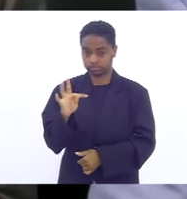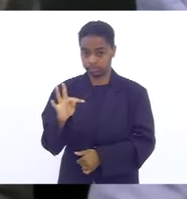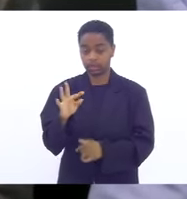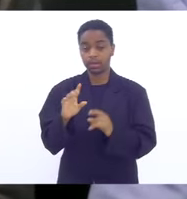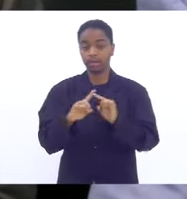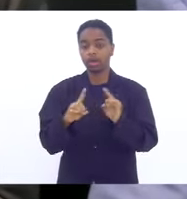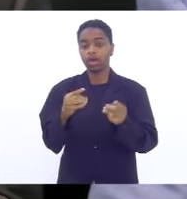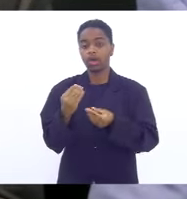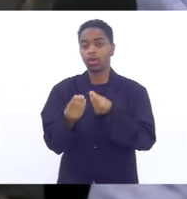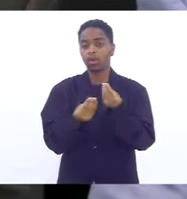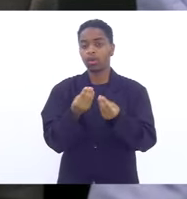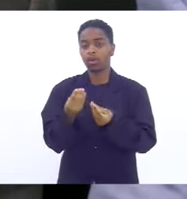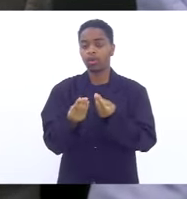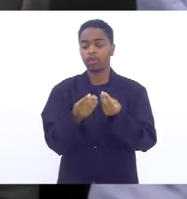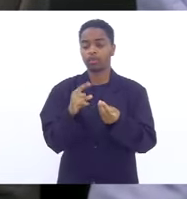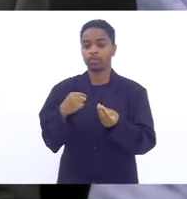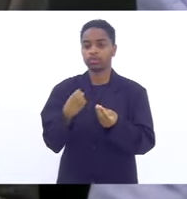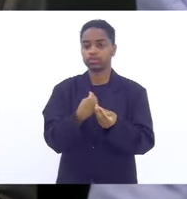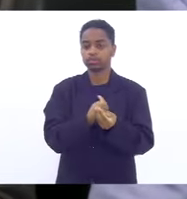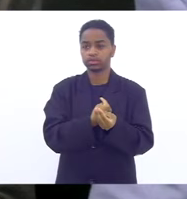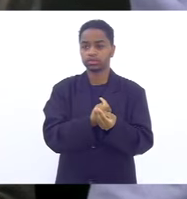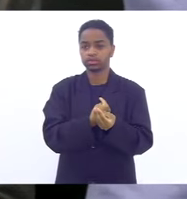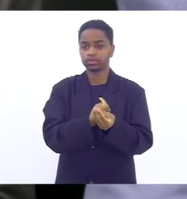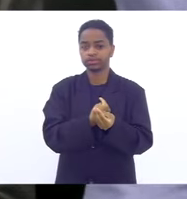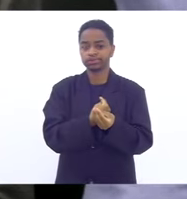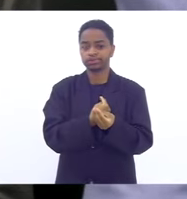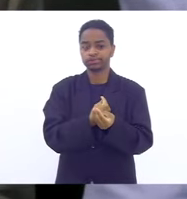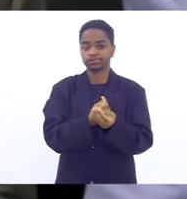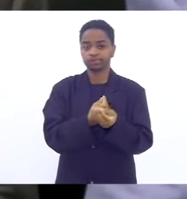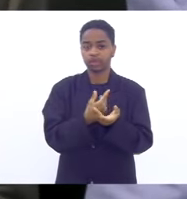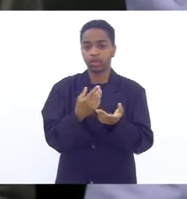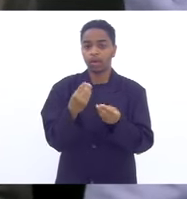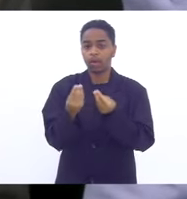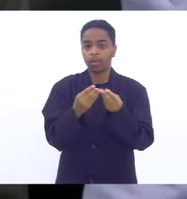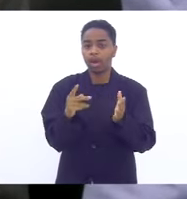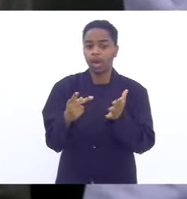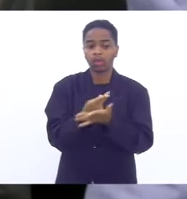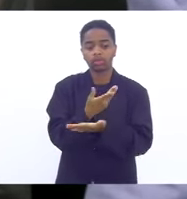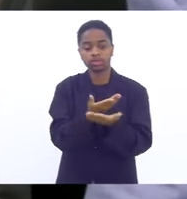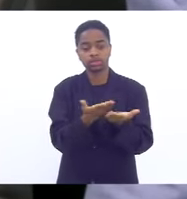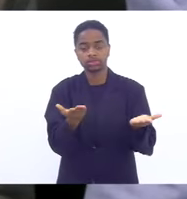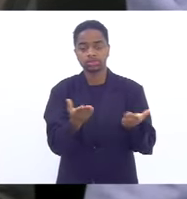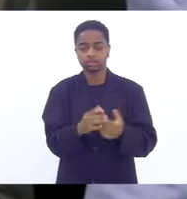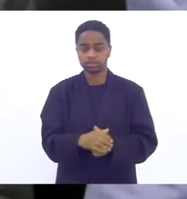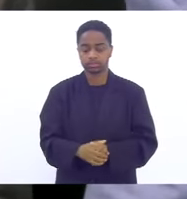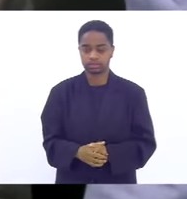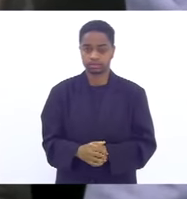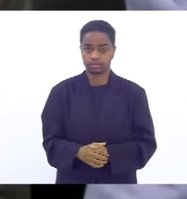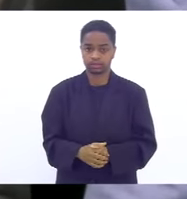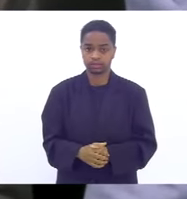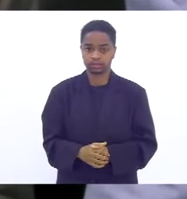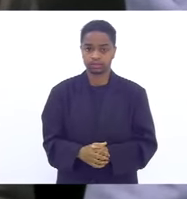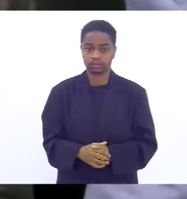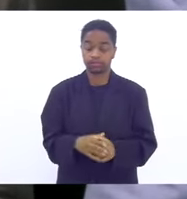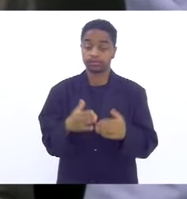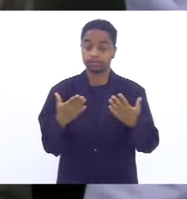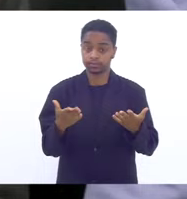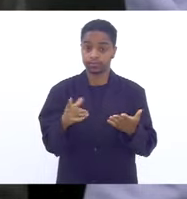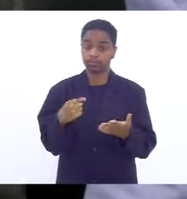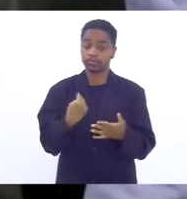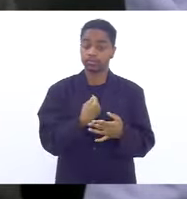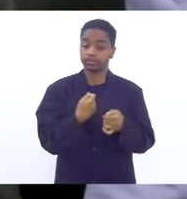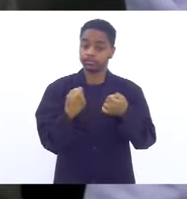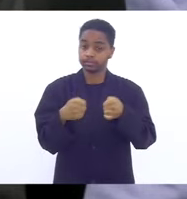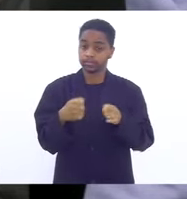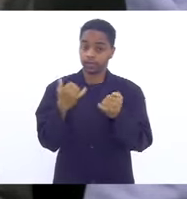Como é que isso para de pé? Como é que nós chegamos a uma situação dessa? E aí, senhor presidente, nós temos que ter todas as